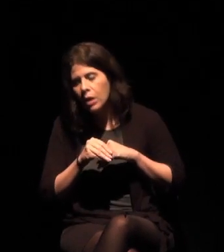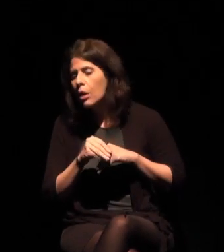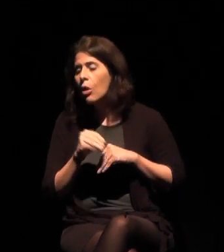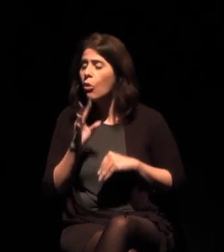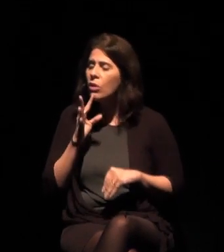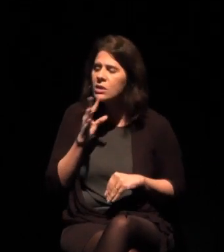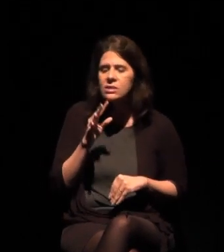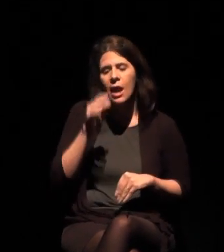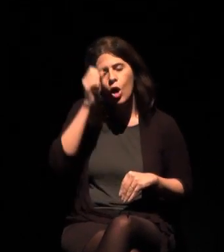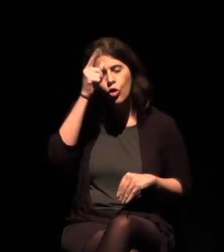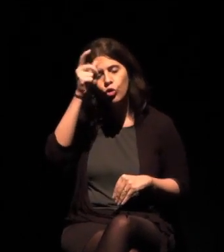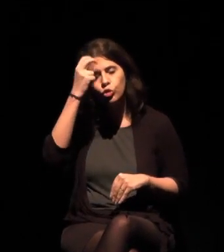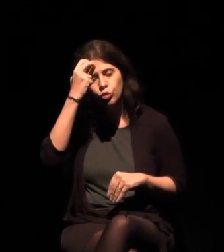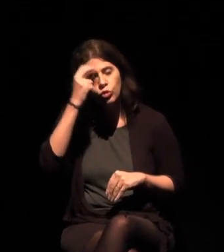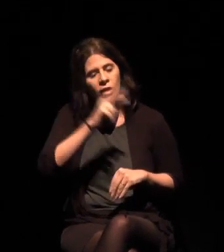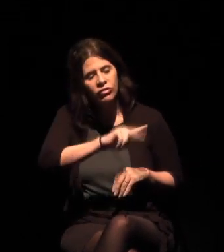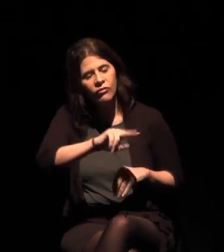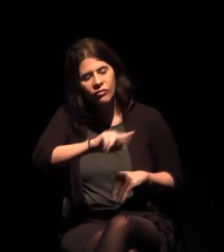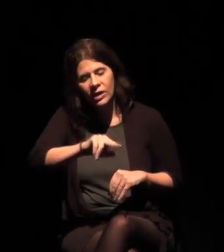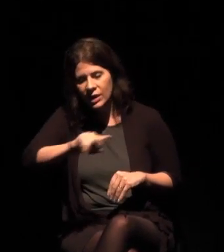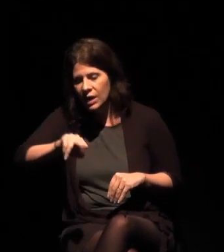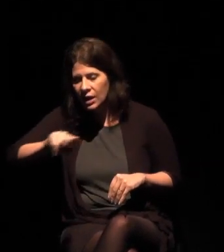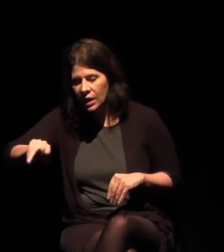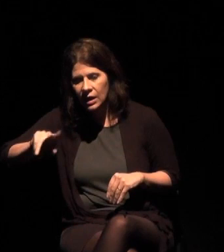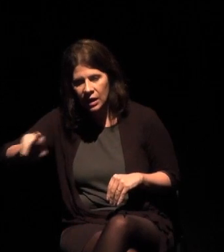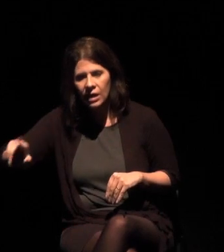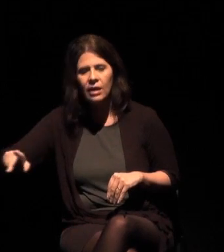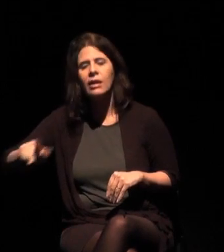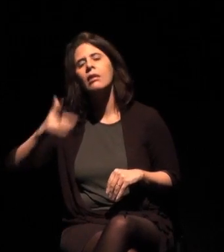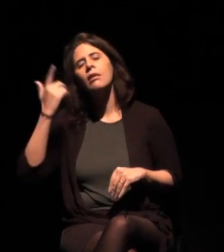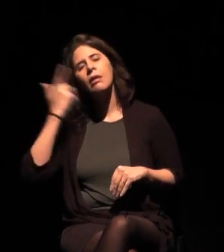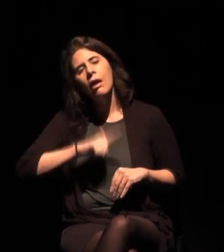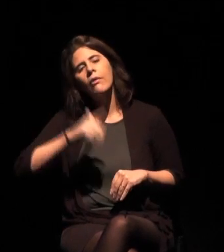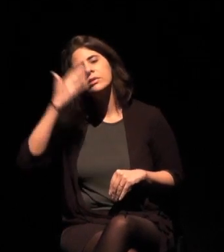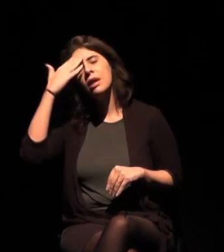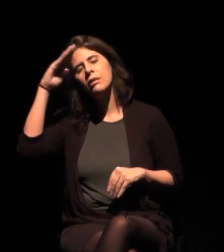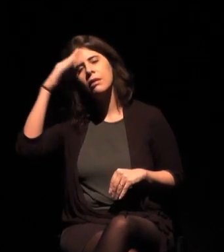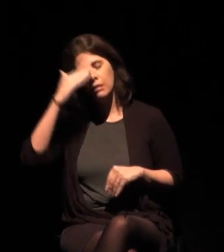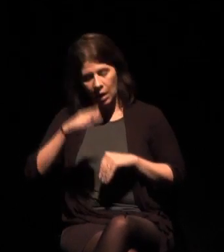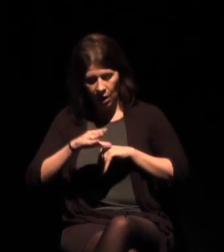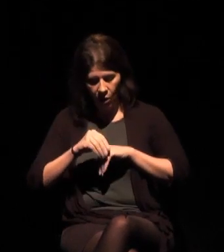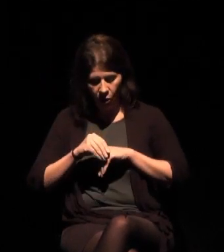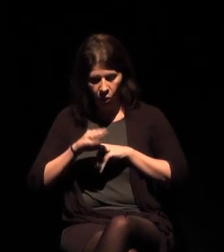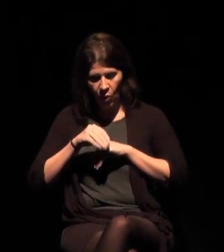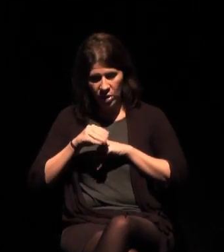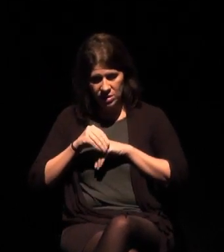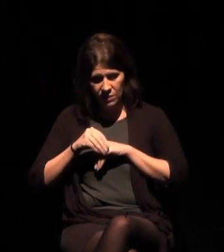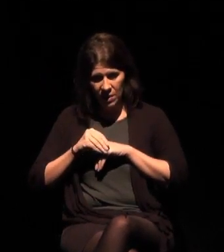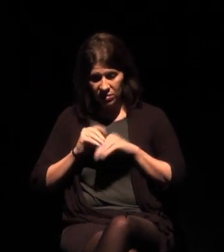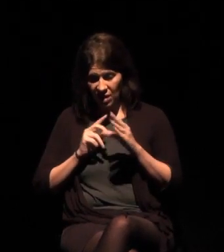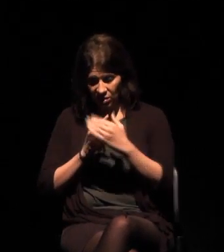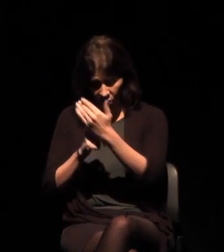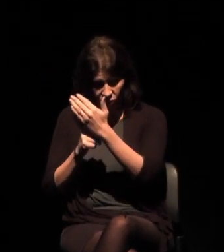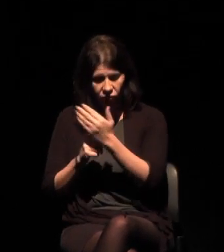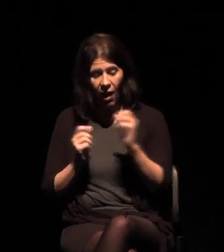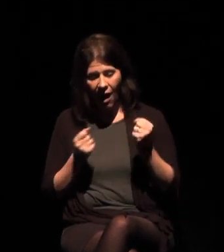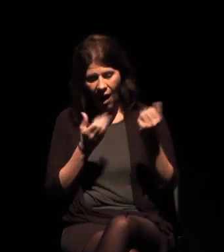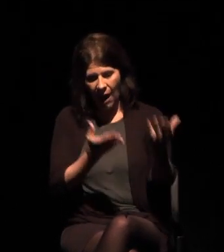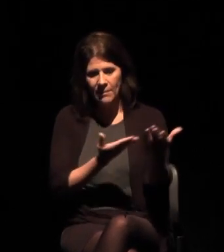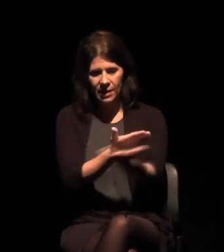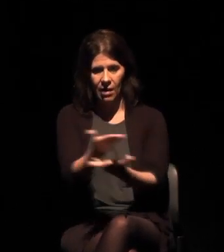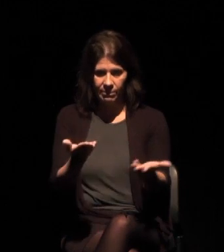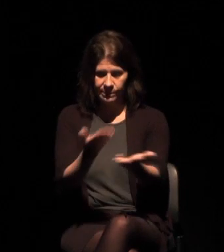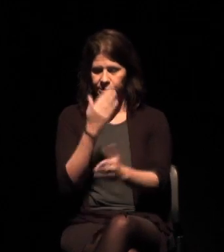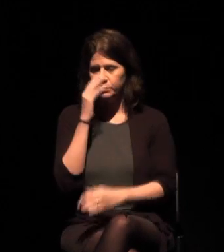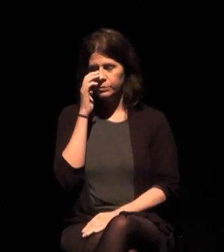é quem vai aplicar efetivamente o conhecimento tecnológico portanto é